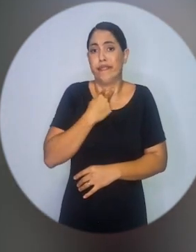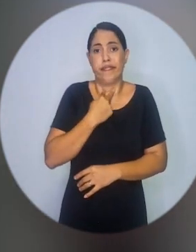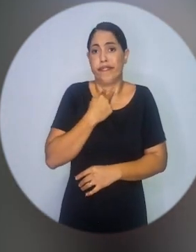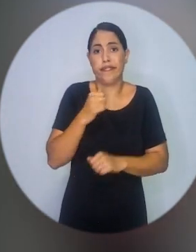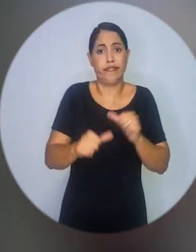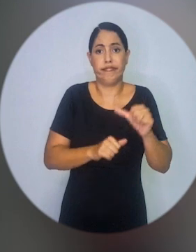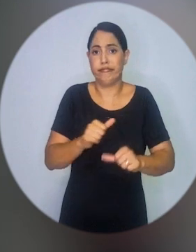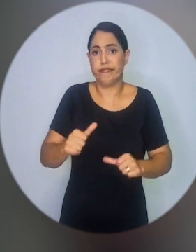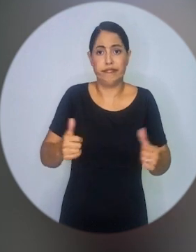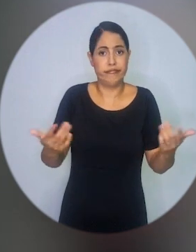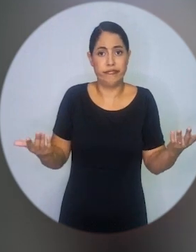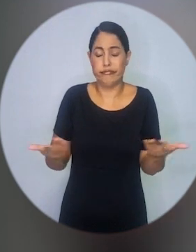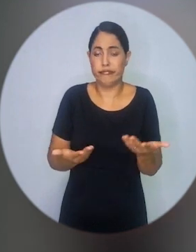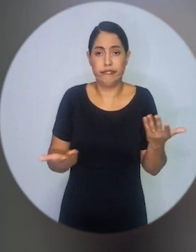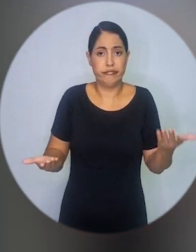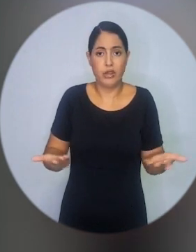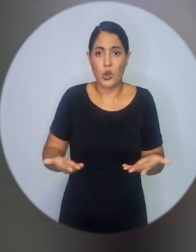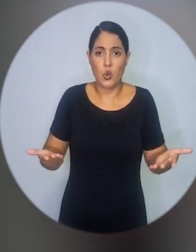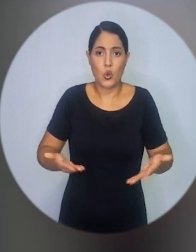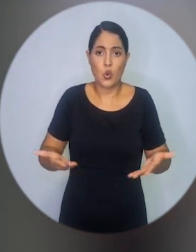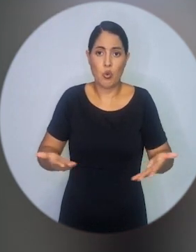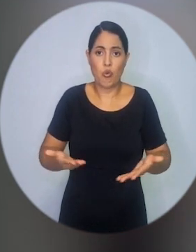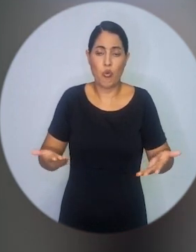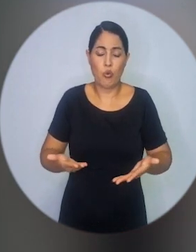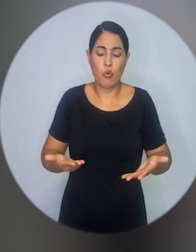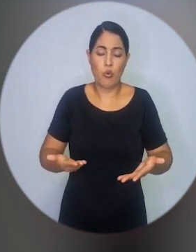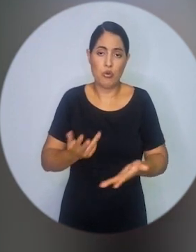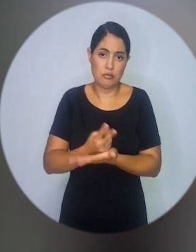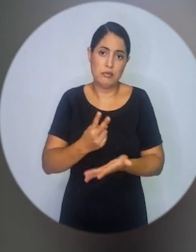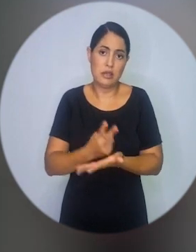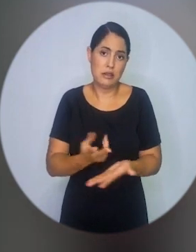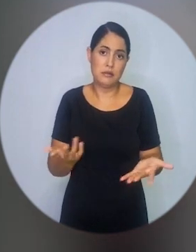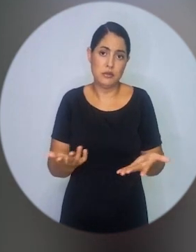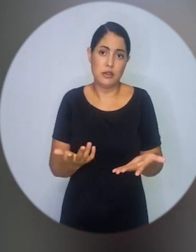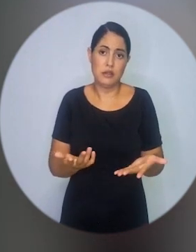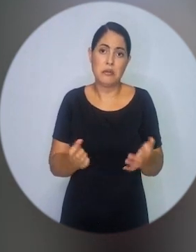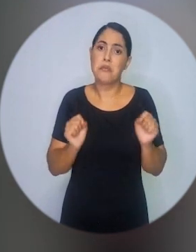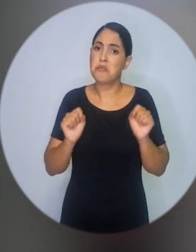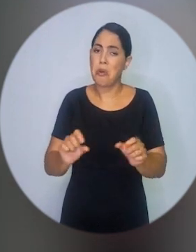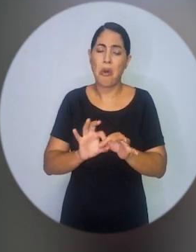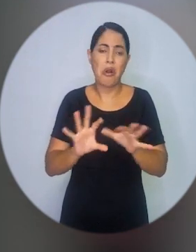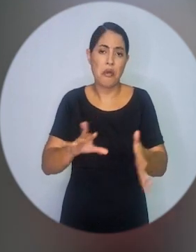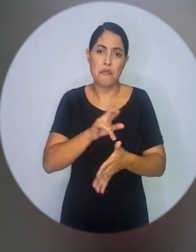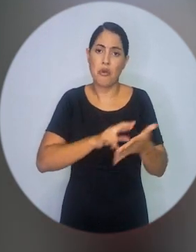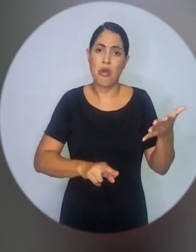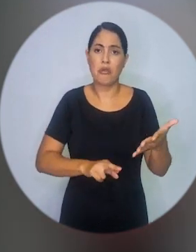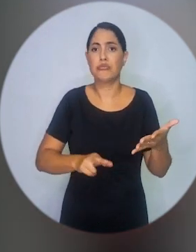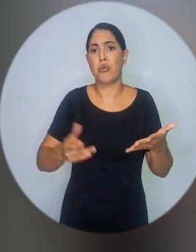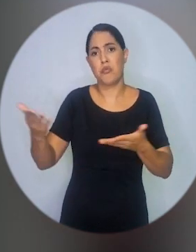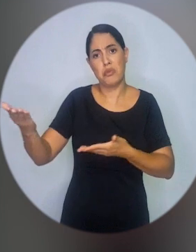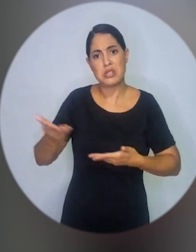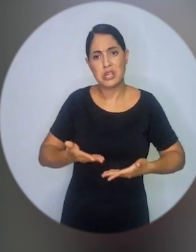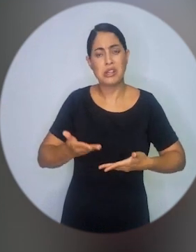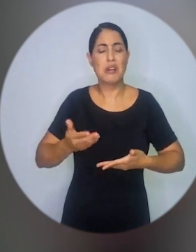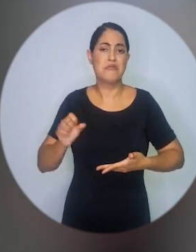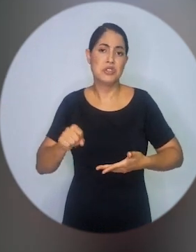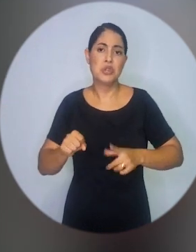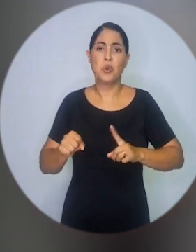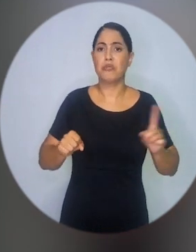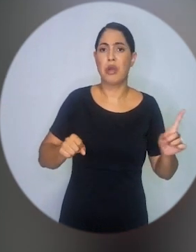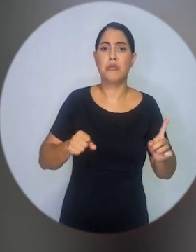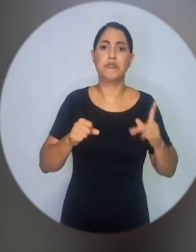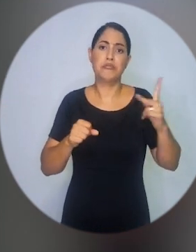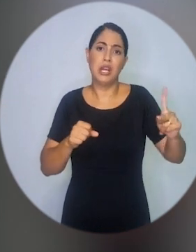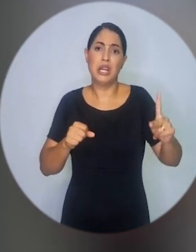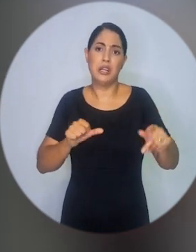mudaríamos aí como hoje é posto e caberia ao relator acolher ou não, de acordo